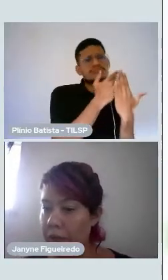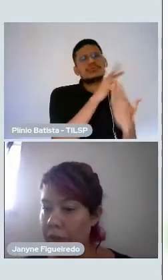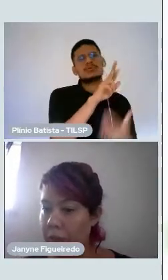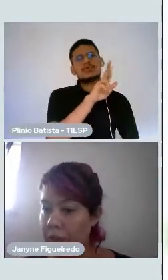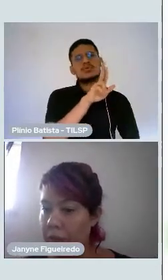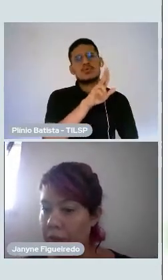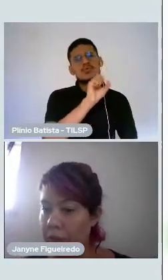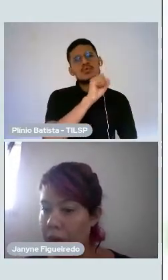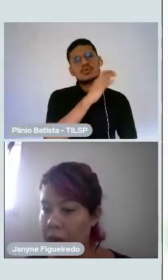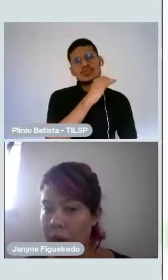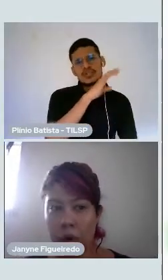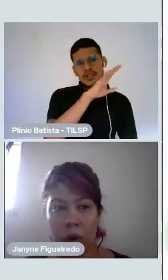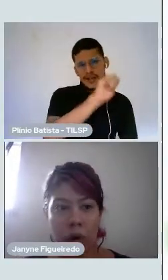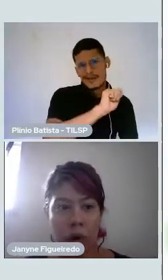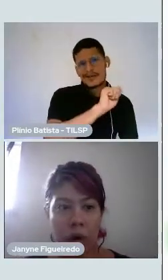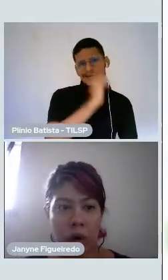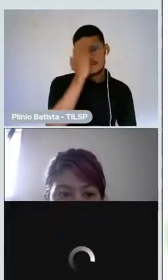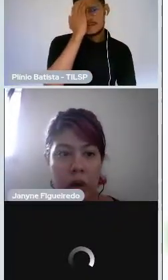Oi?